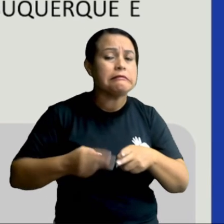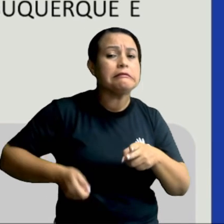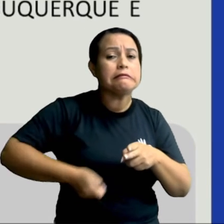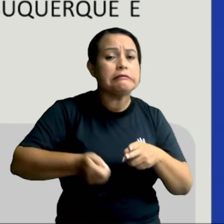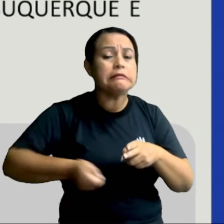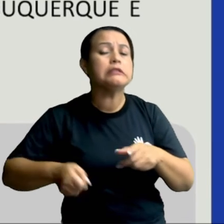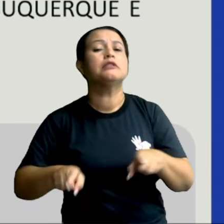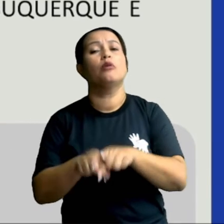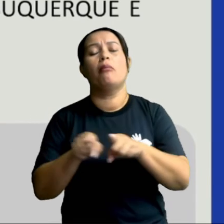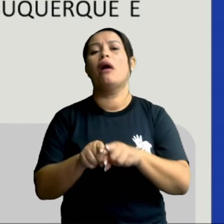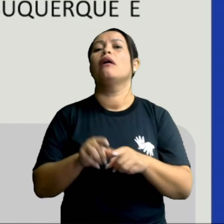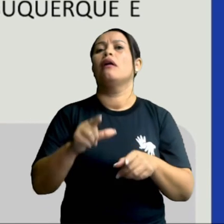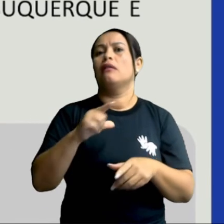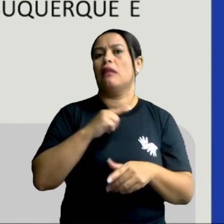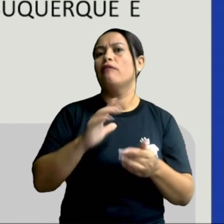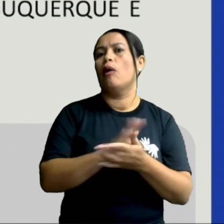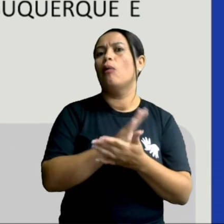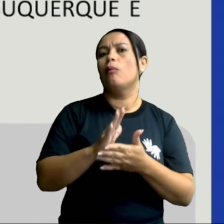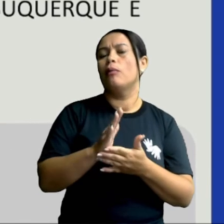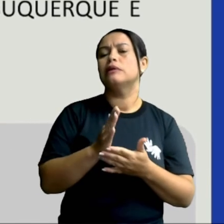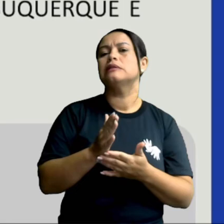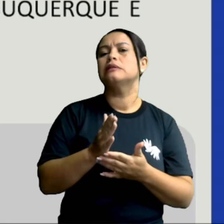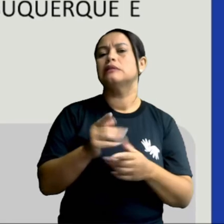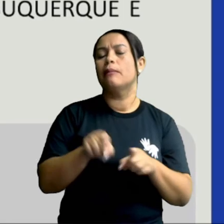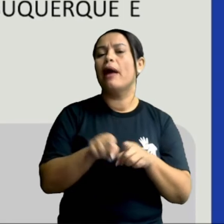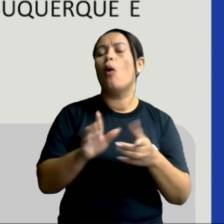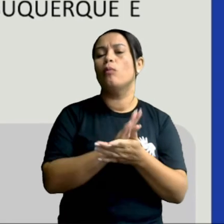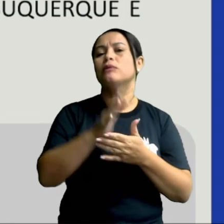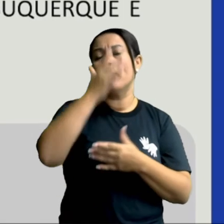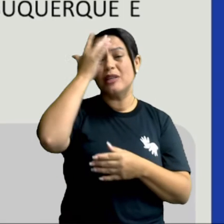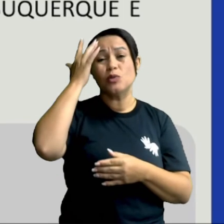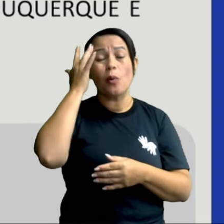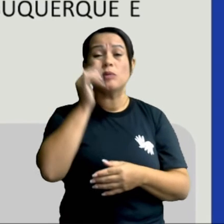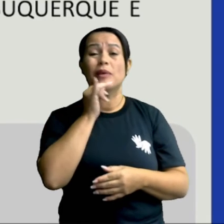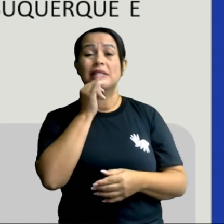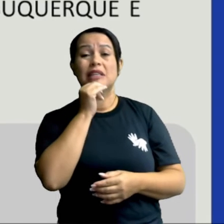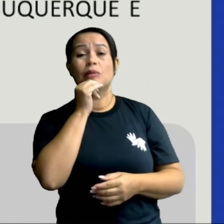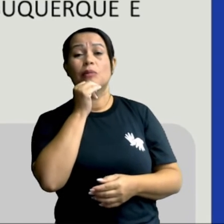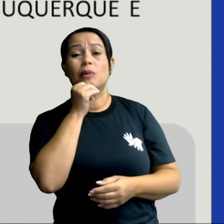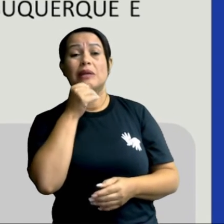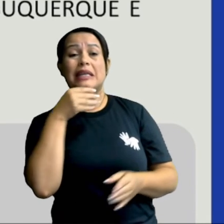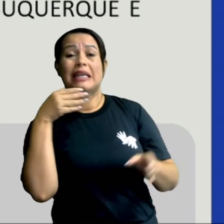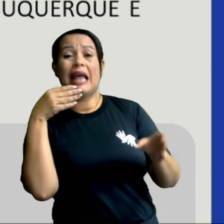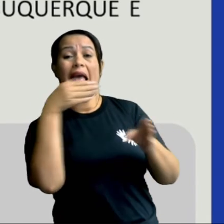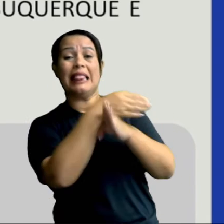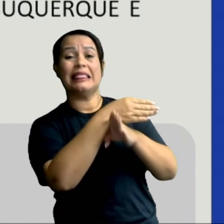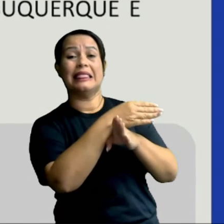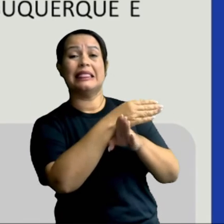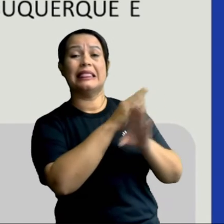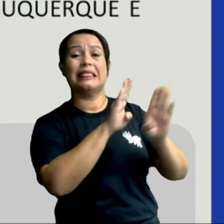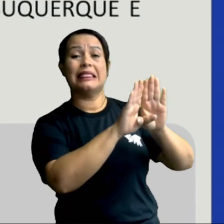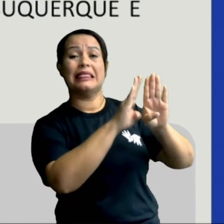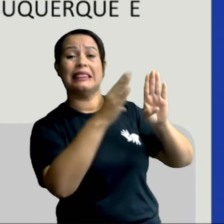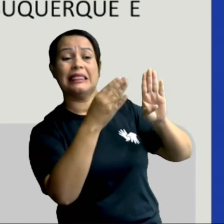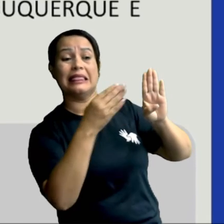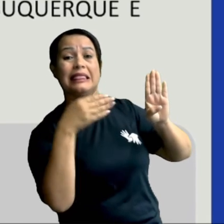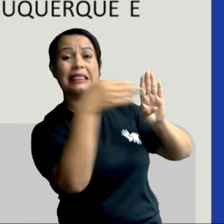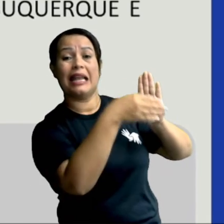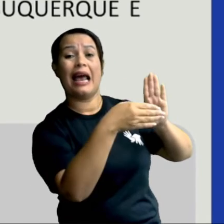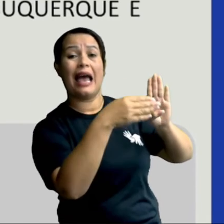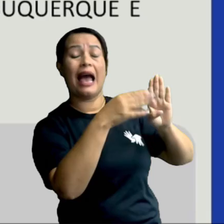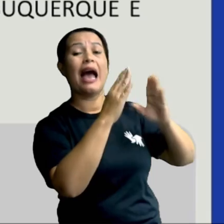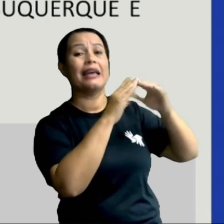essa hecatombe ocorreu até adentrando a igreja. Então, se você quiser conhecer um pouquinho mais sobre a história da